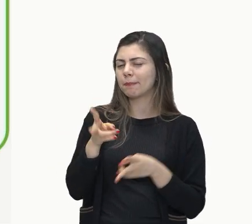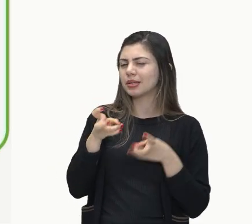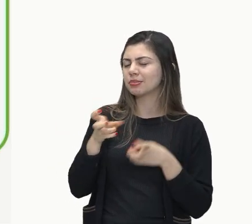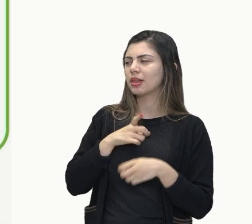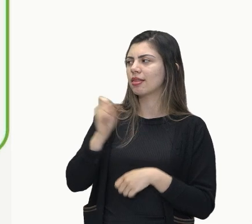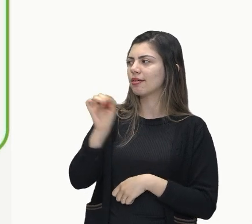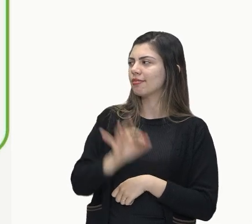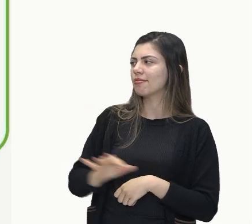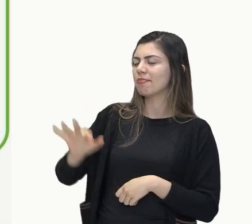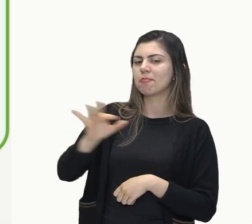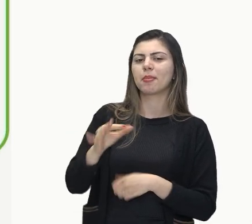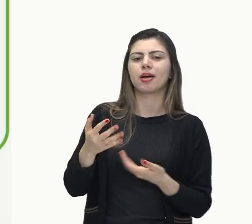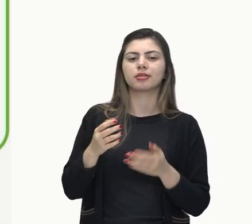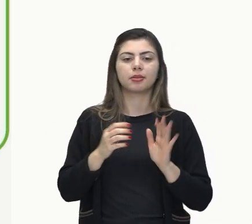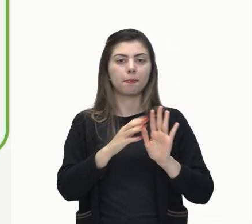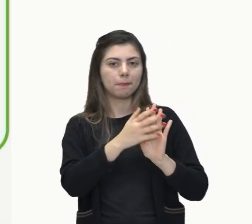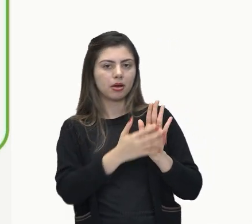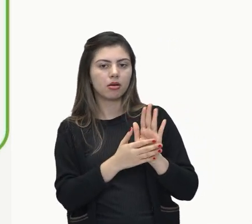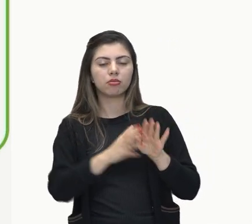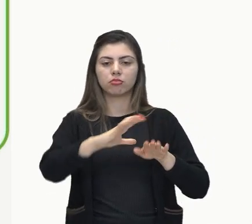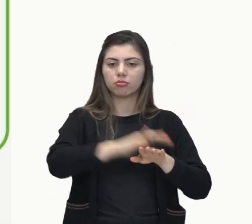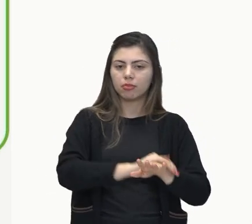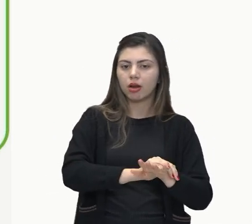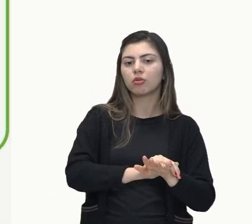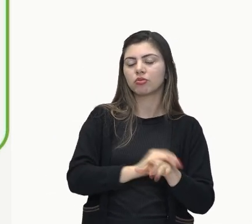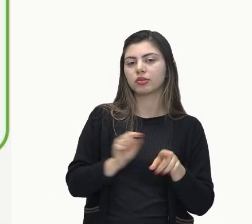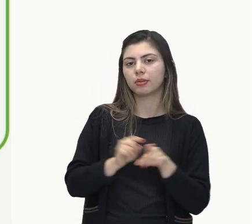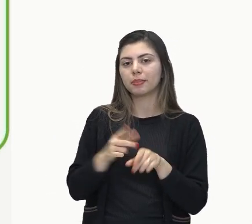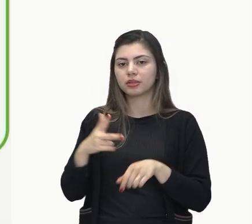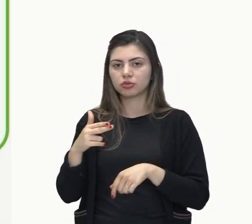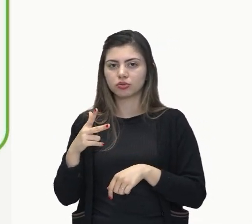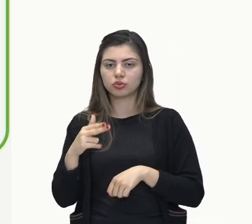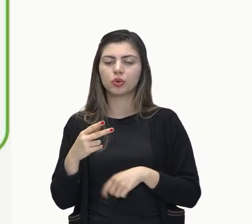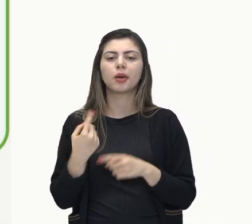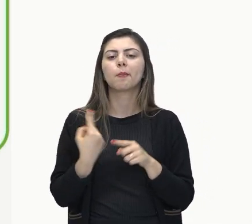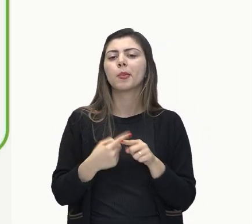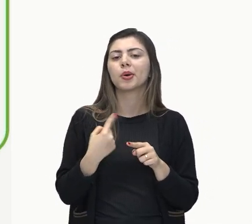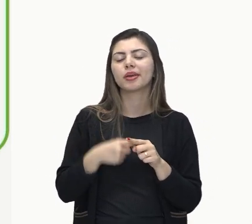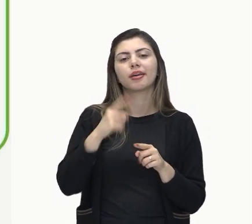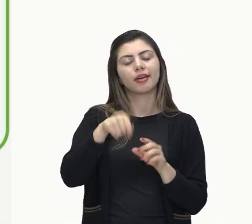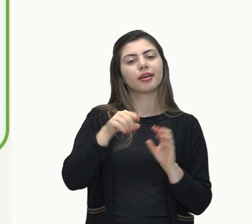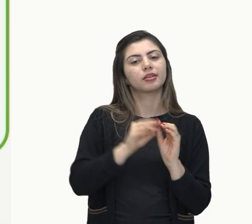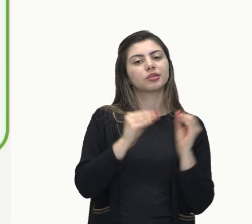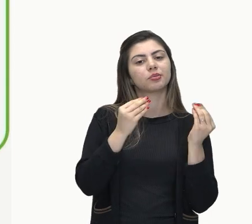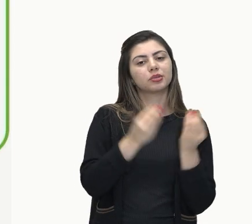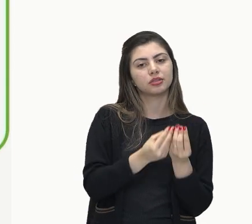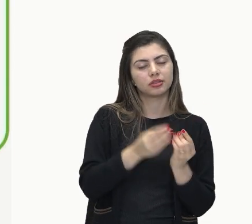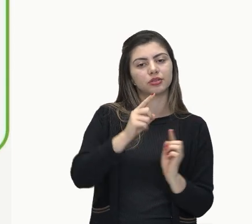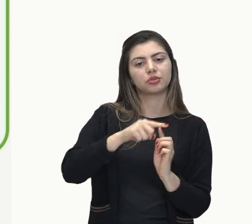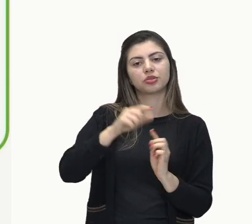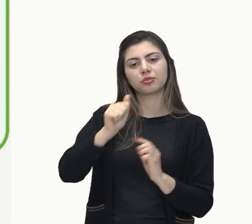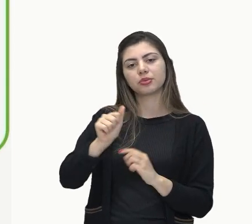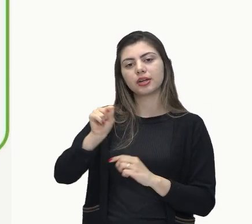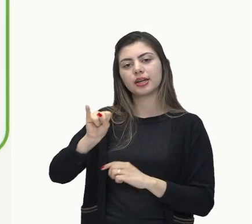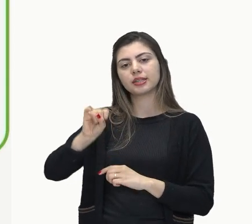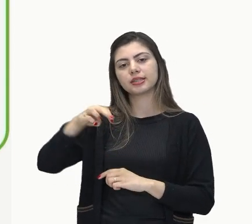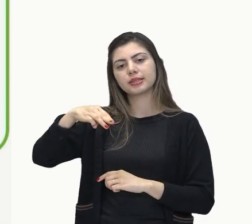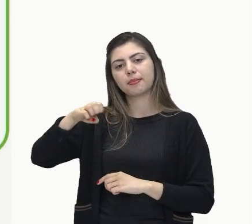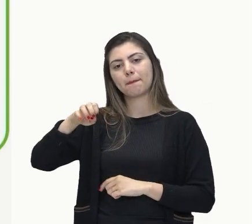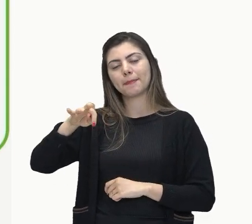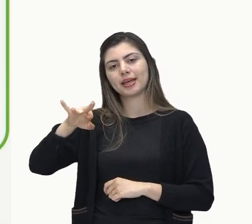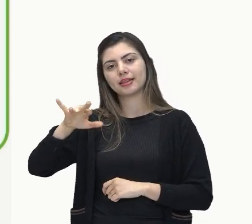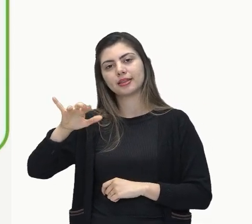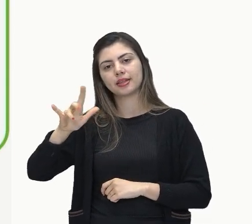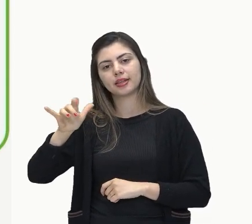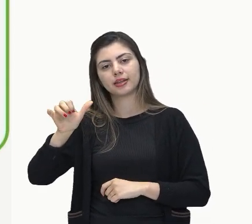vocês de uma mão, de uma luva, de uma tesoura. Por quê? Porque são substâncias assimétricas. O que isso quer dizer? Quer